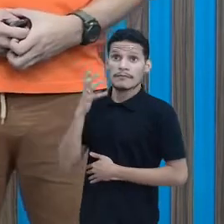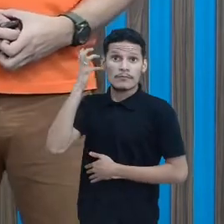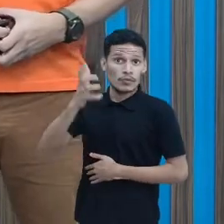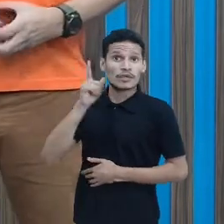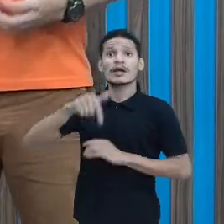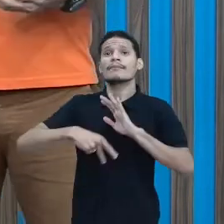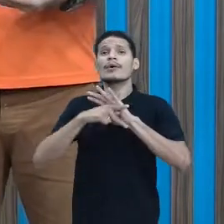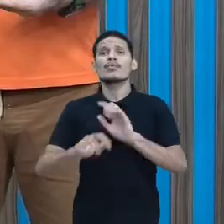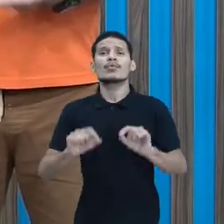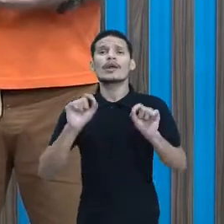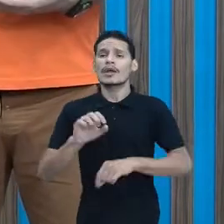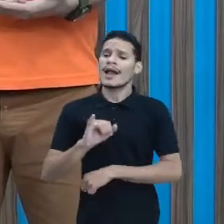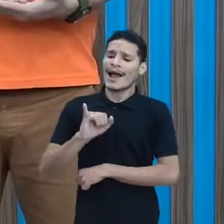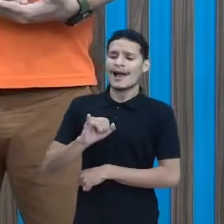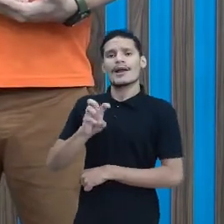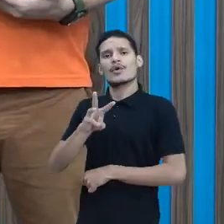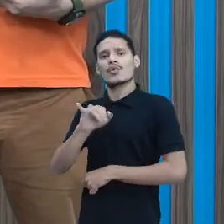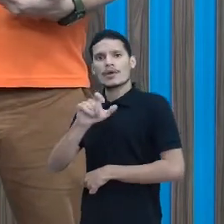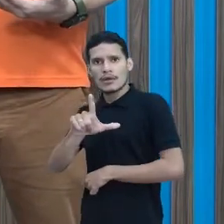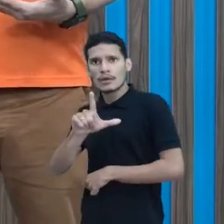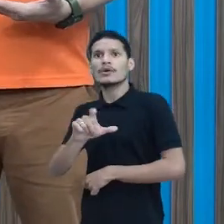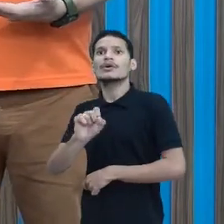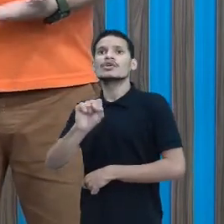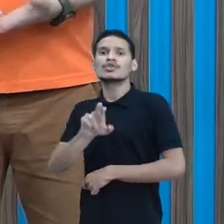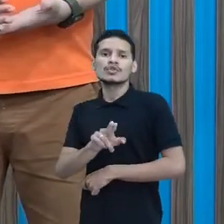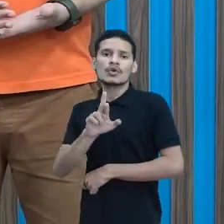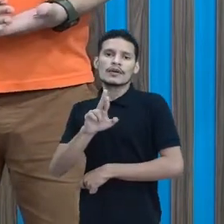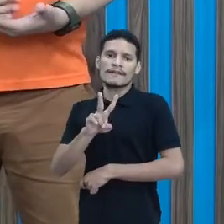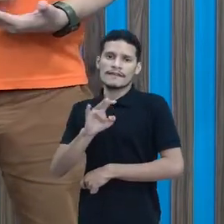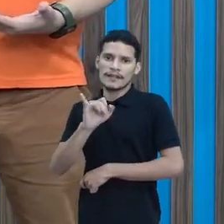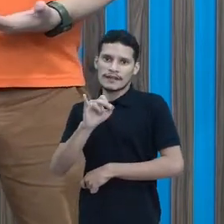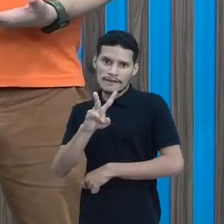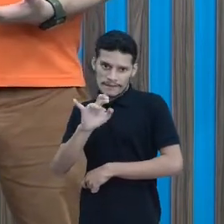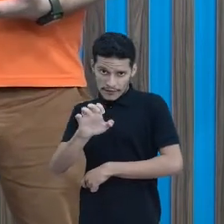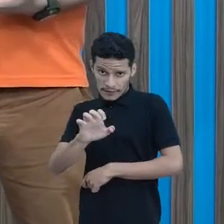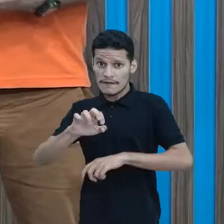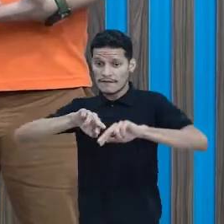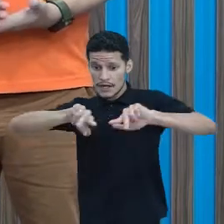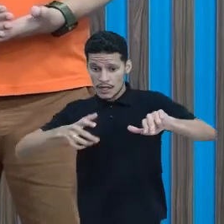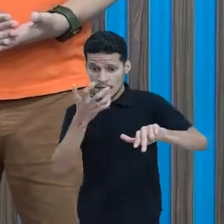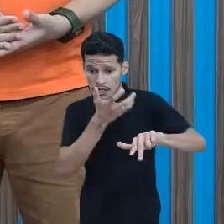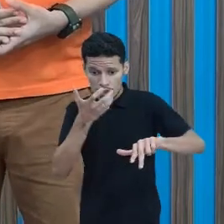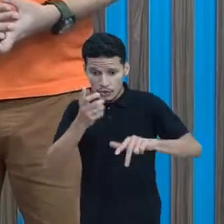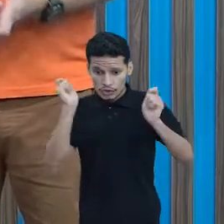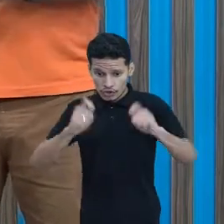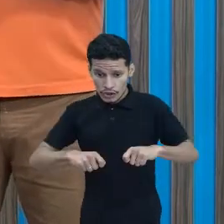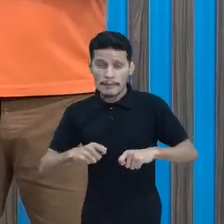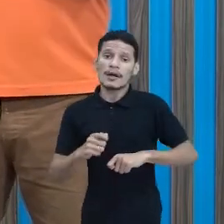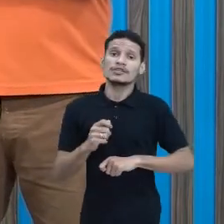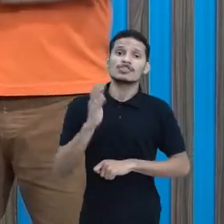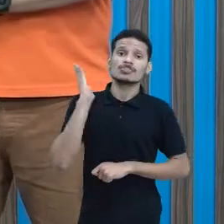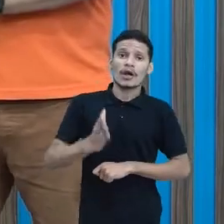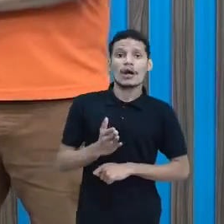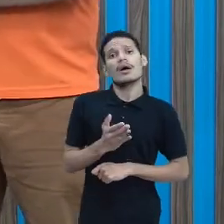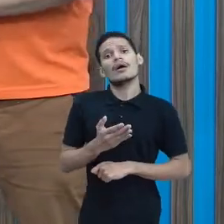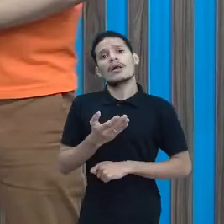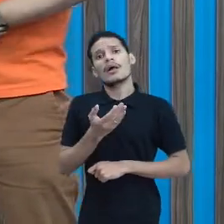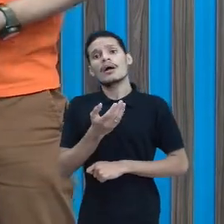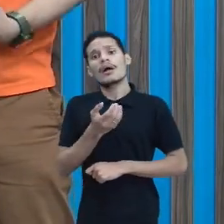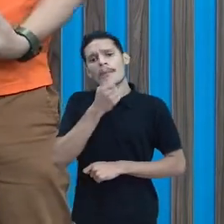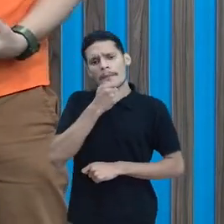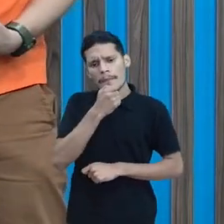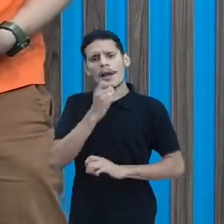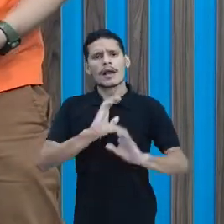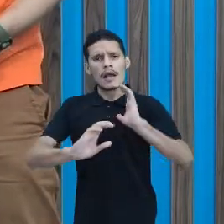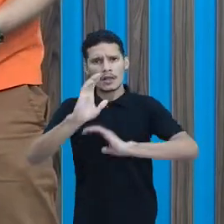Survive, que foi regravada por Gloria Gaynor, foi regravada por Demi Lovato, foi regravada pelo Cake, mas ela é um hino, tá? Uma música